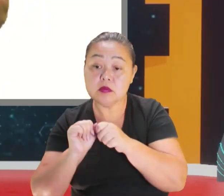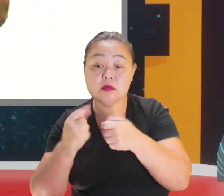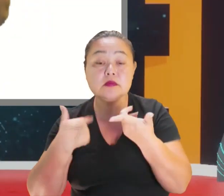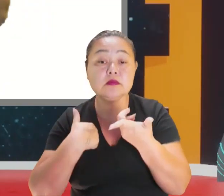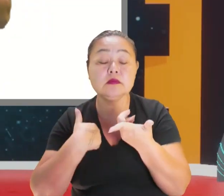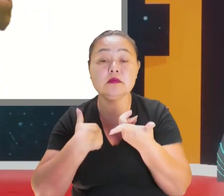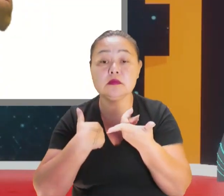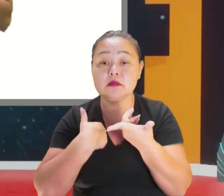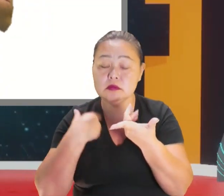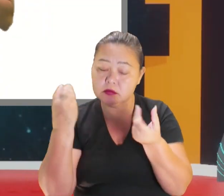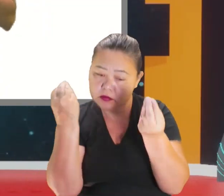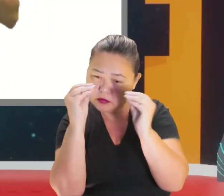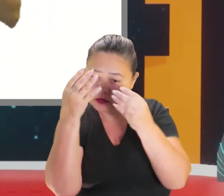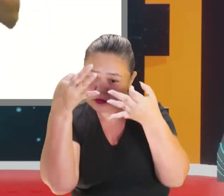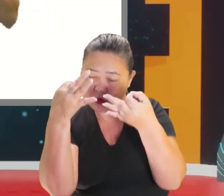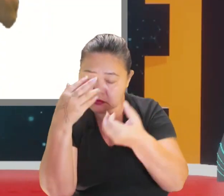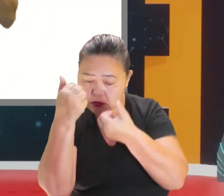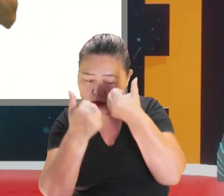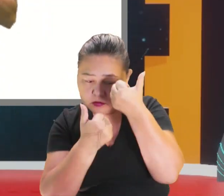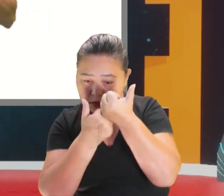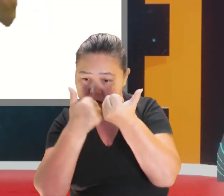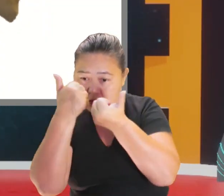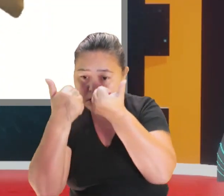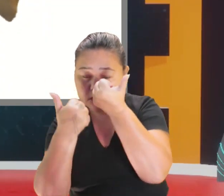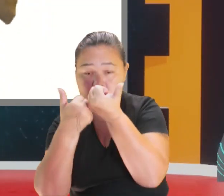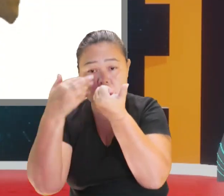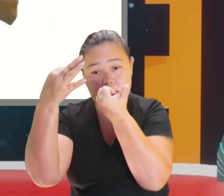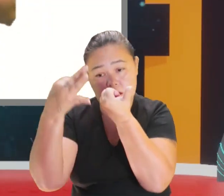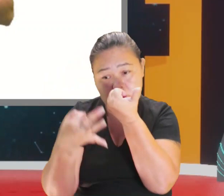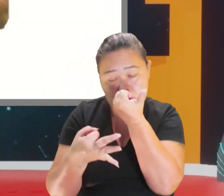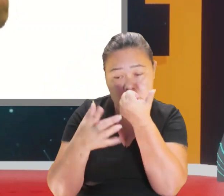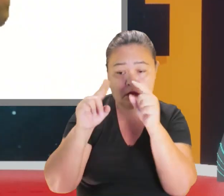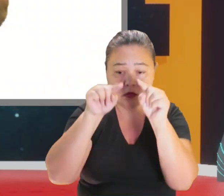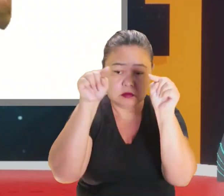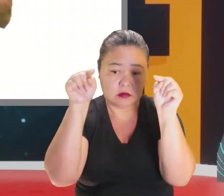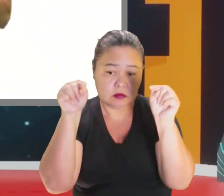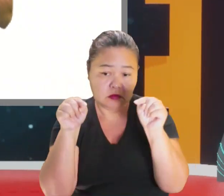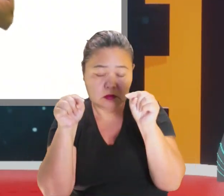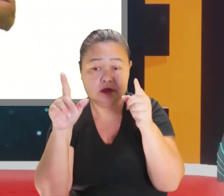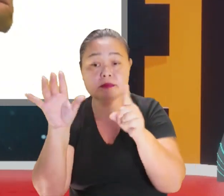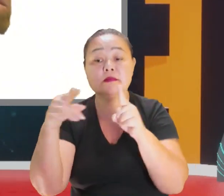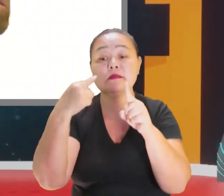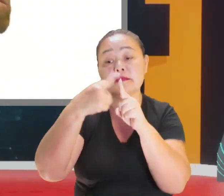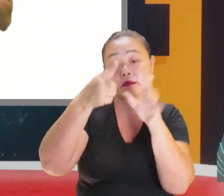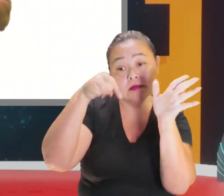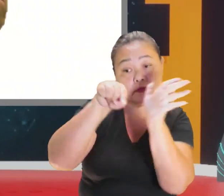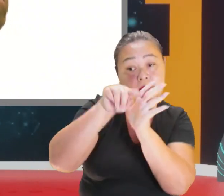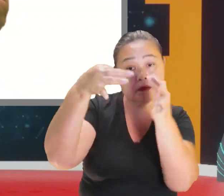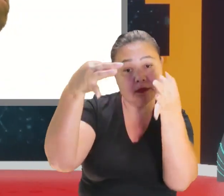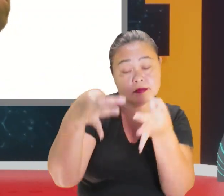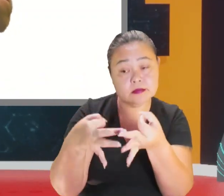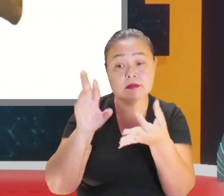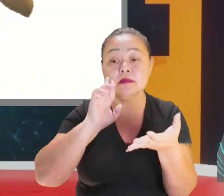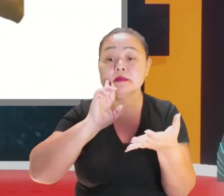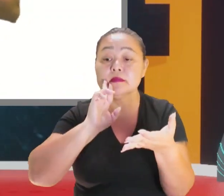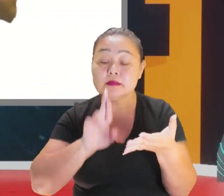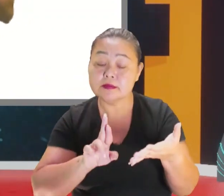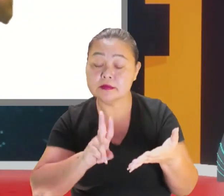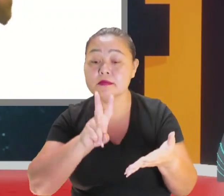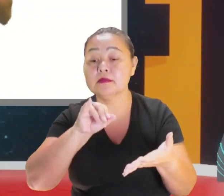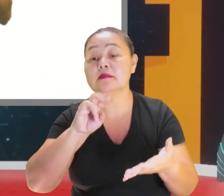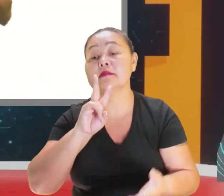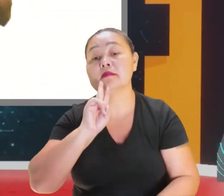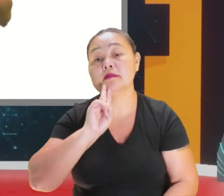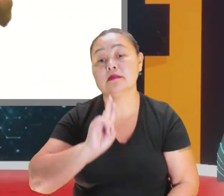você escrever direitinho, substituindo os números certinho, colocando parênteses e sinais certinho, ele vai te dar a